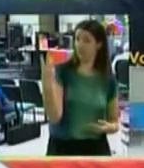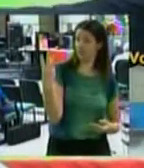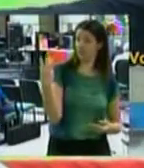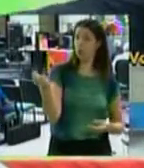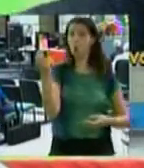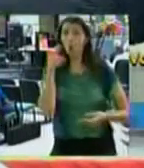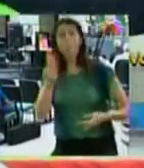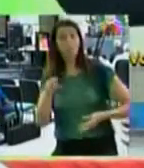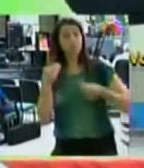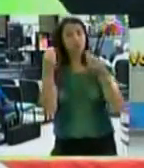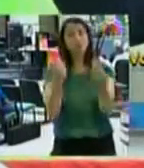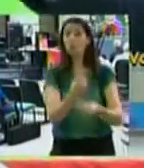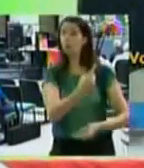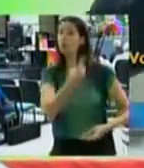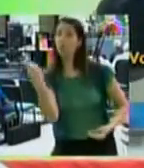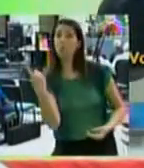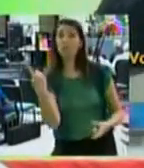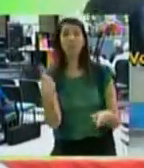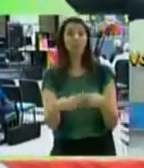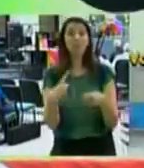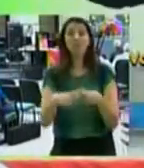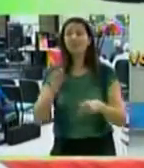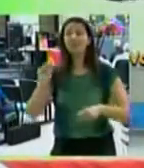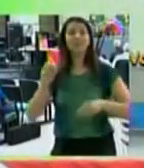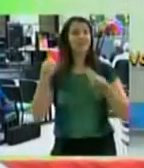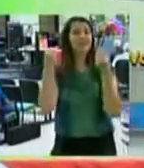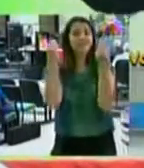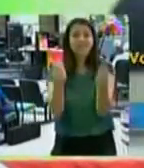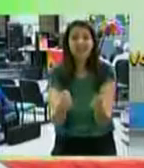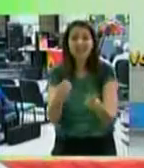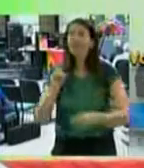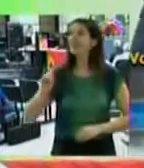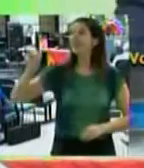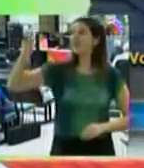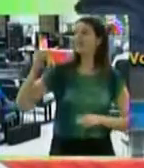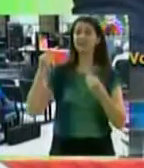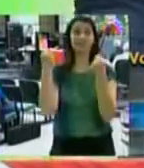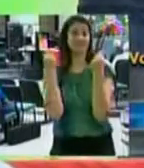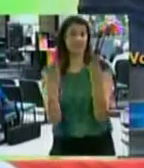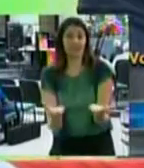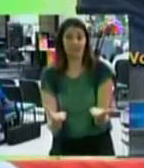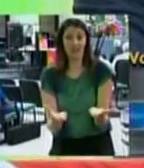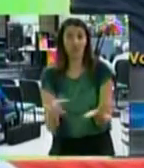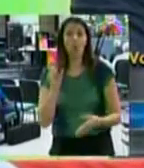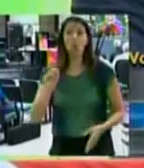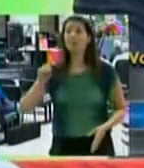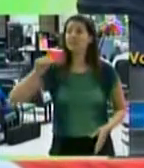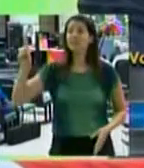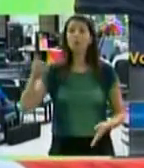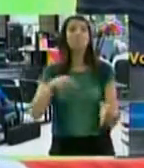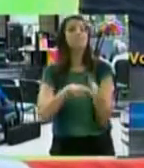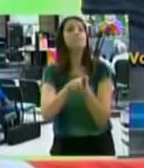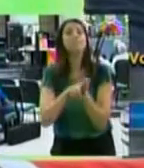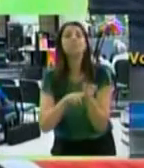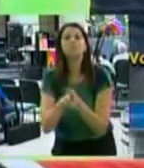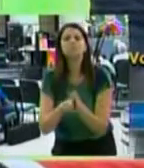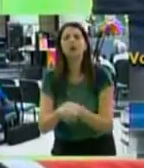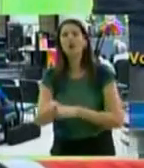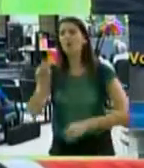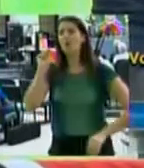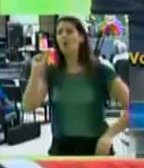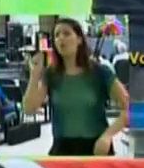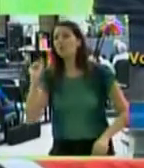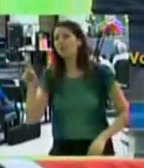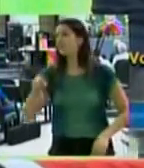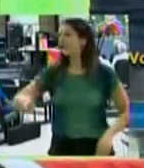deu 1. Porque quem dá não sou eu, quem dá é ele. O que ele está questionando nessa noite é: o que você